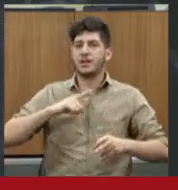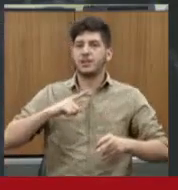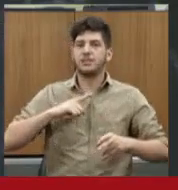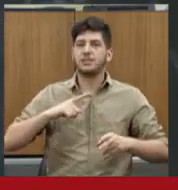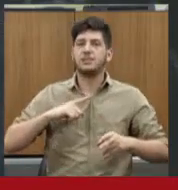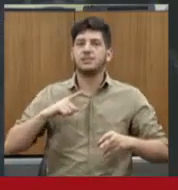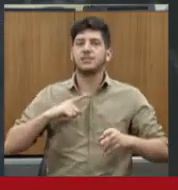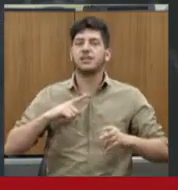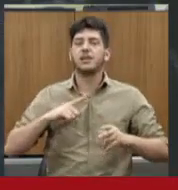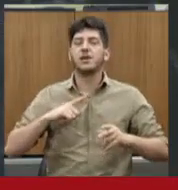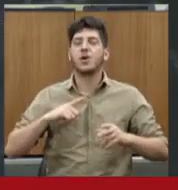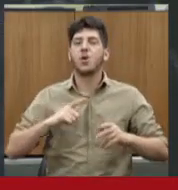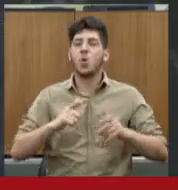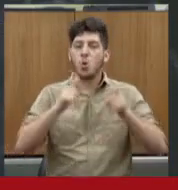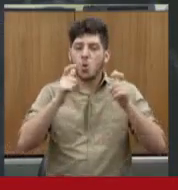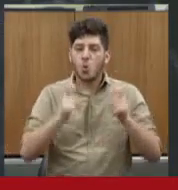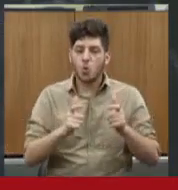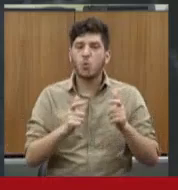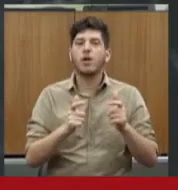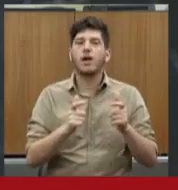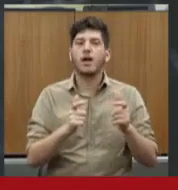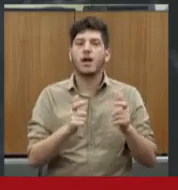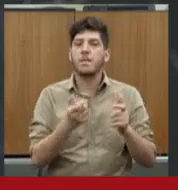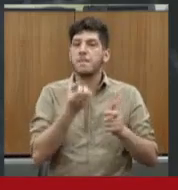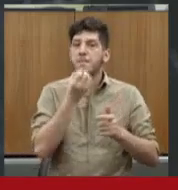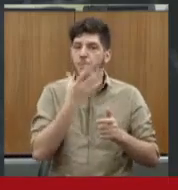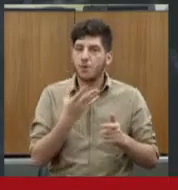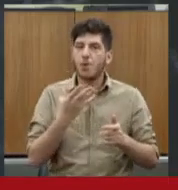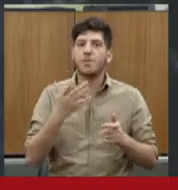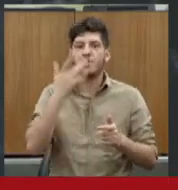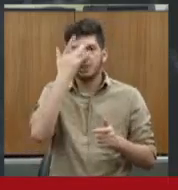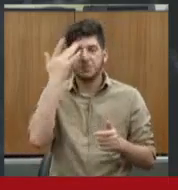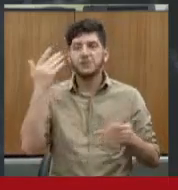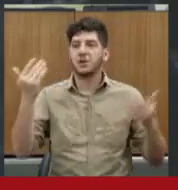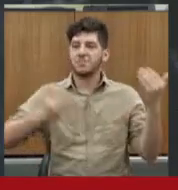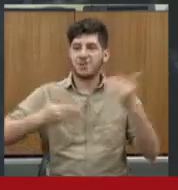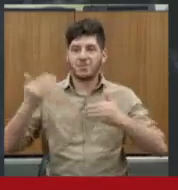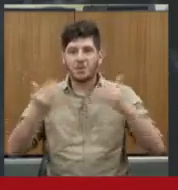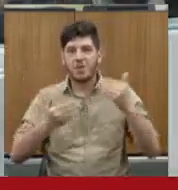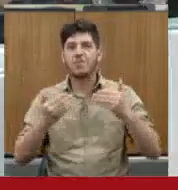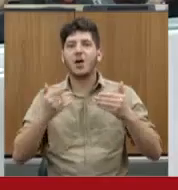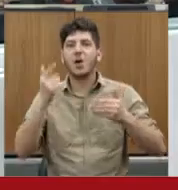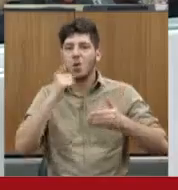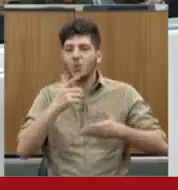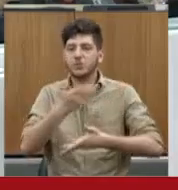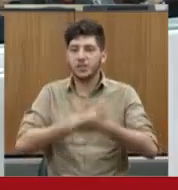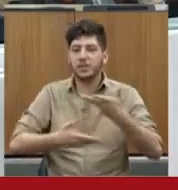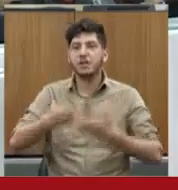limpo para os homens de bem se entenderem. Boa noite.